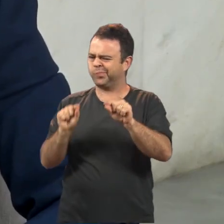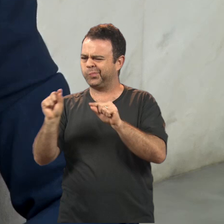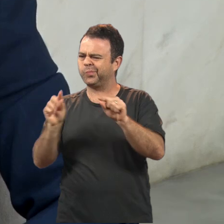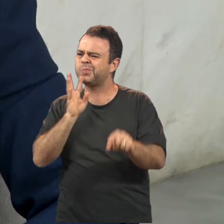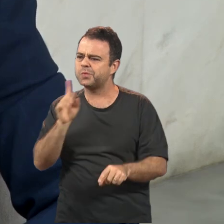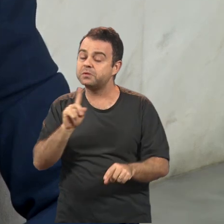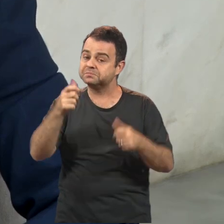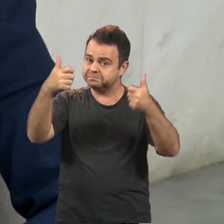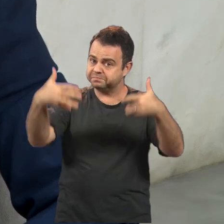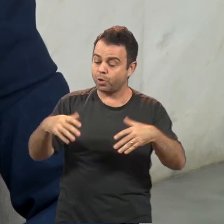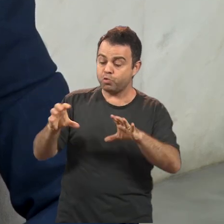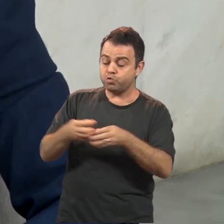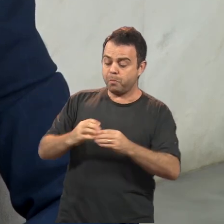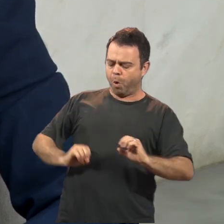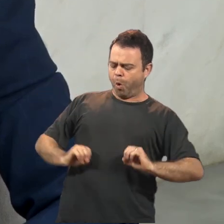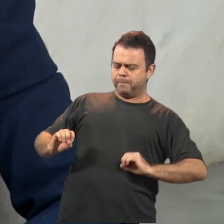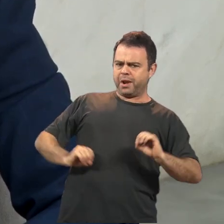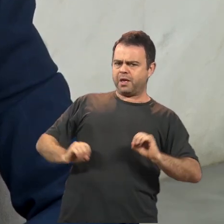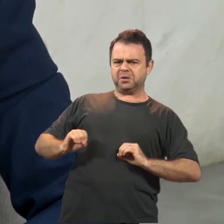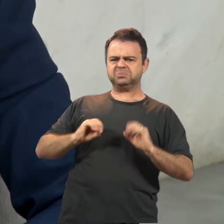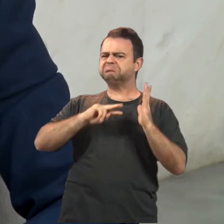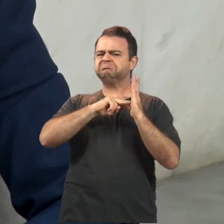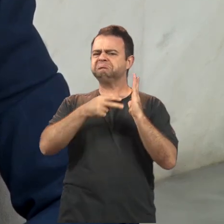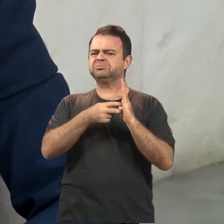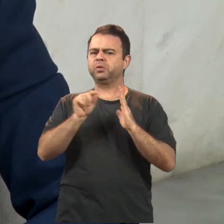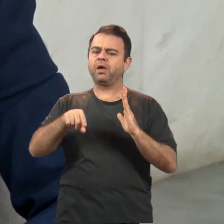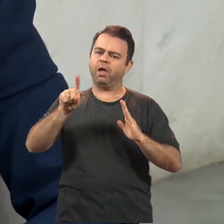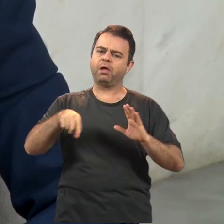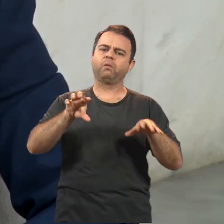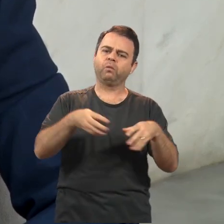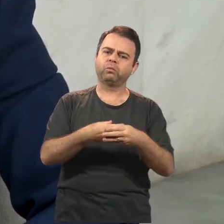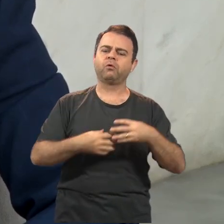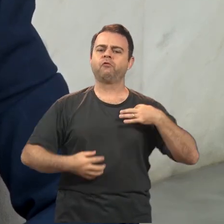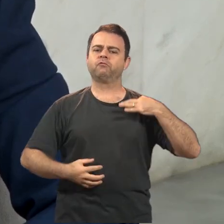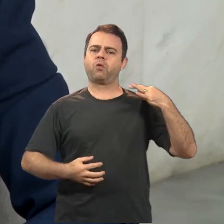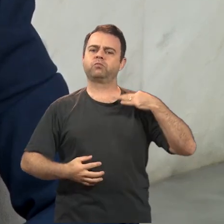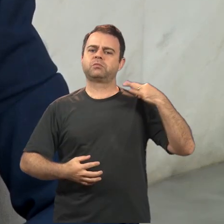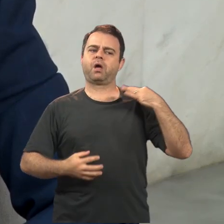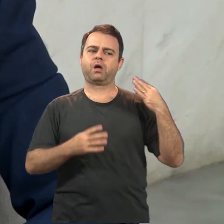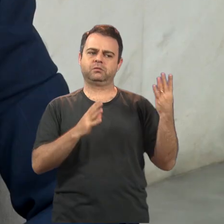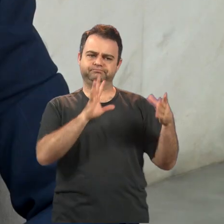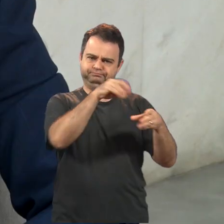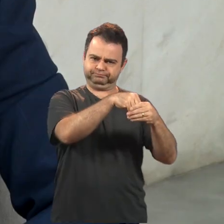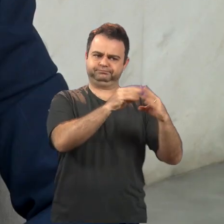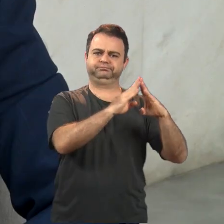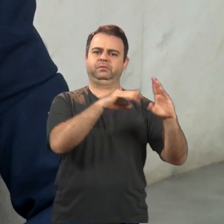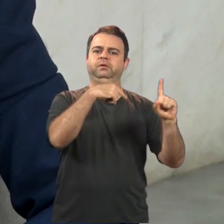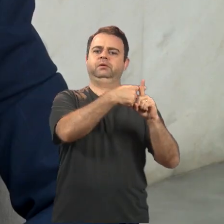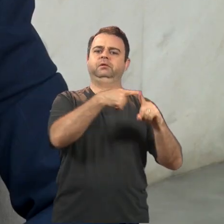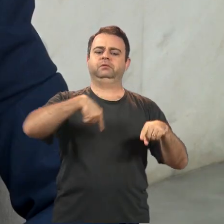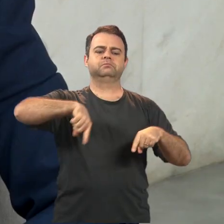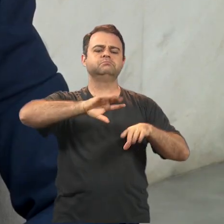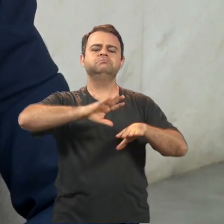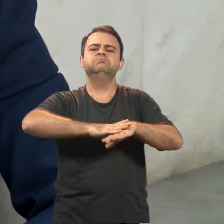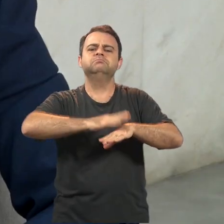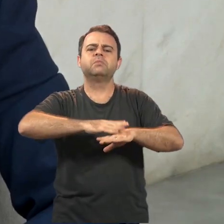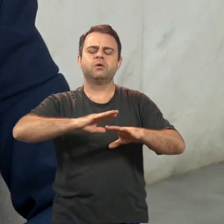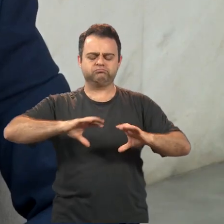desses obreiros. Obreiros são voluntários, pessoas que desempenham um papel fundamental de assistência